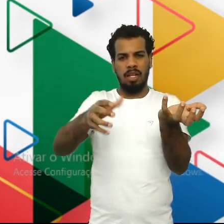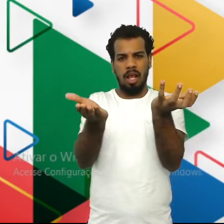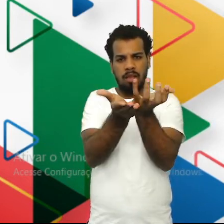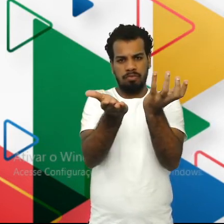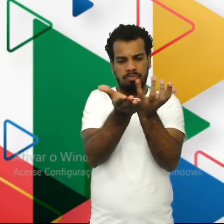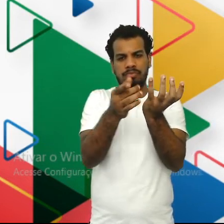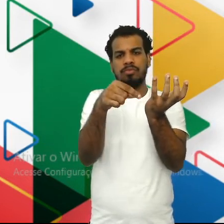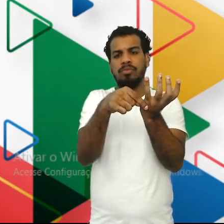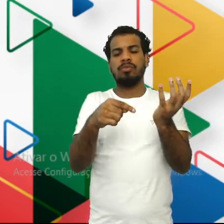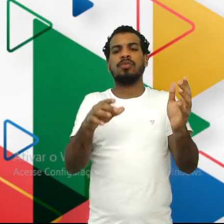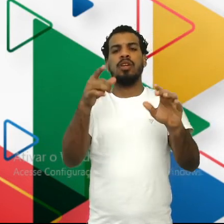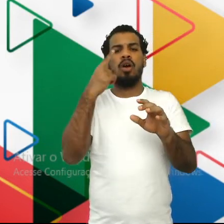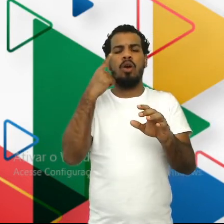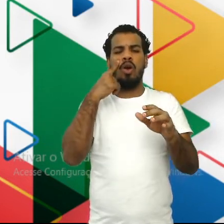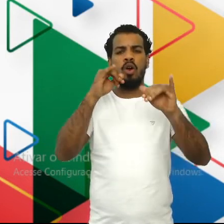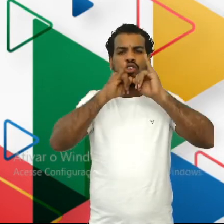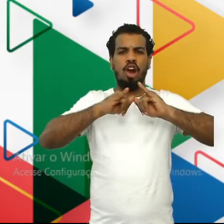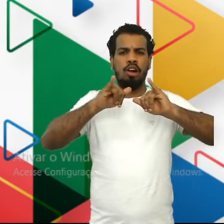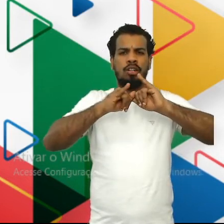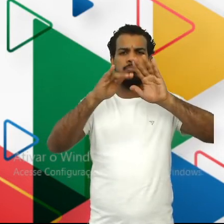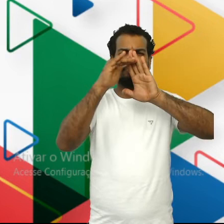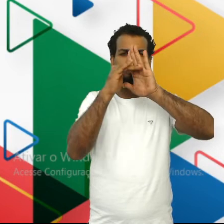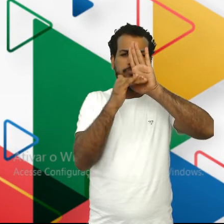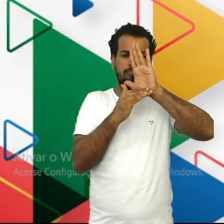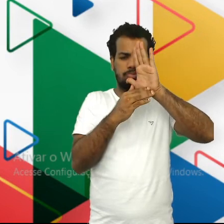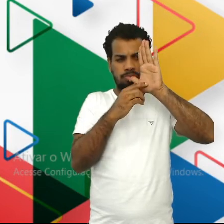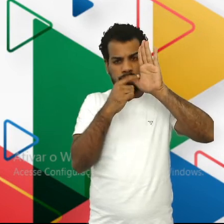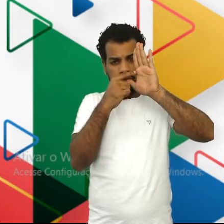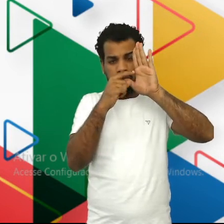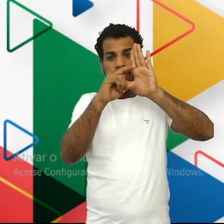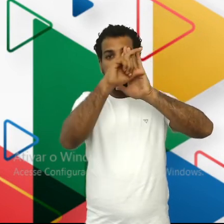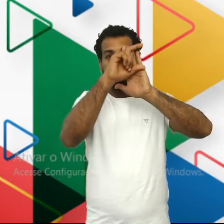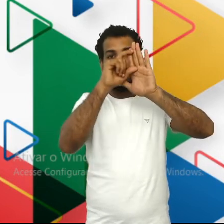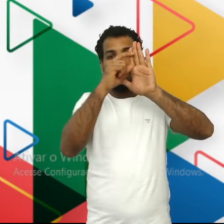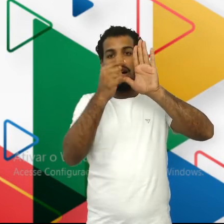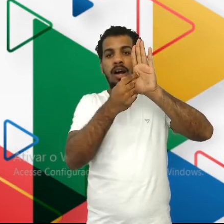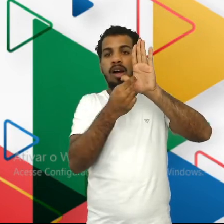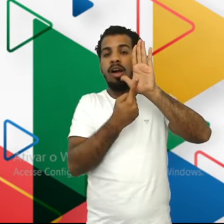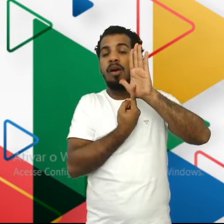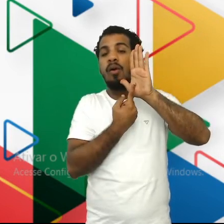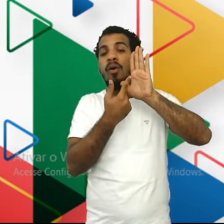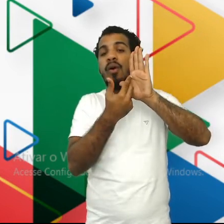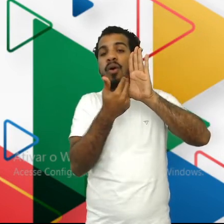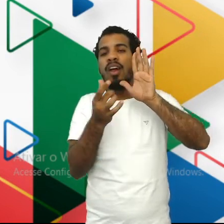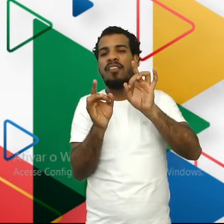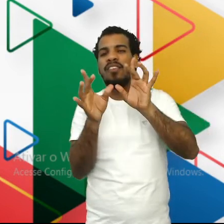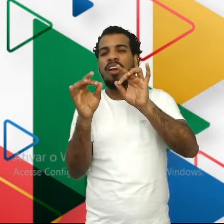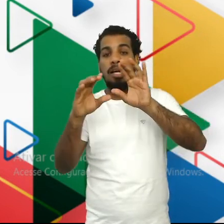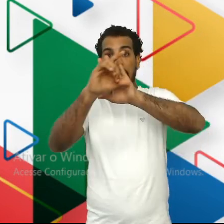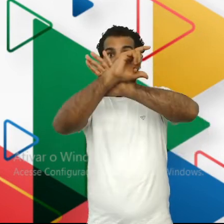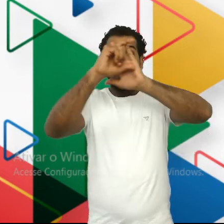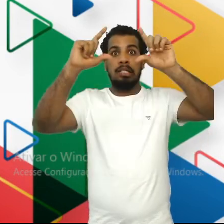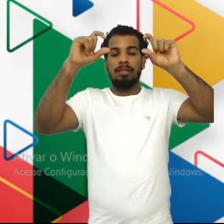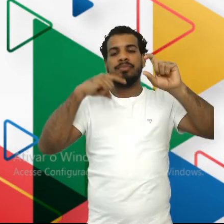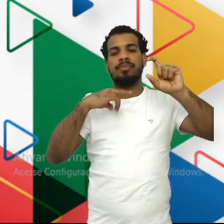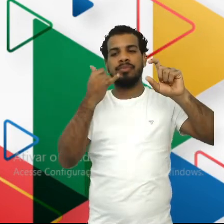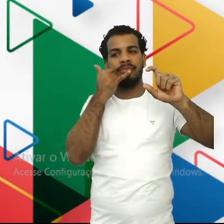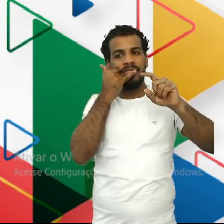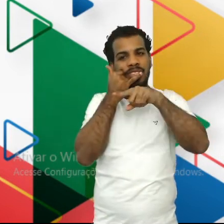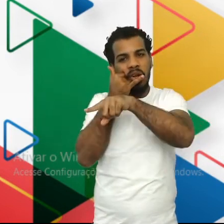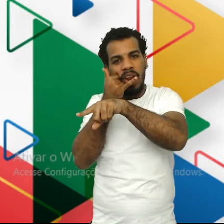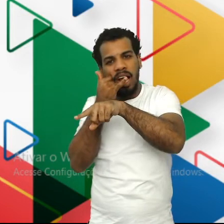dentro desse quadro de notícias, vocês vão ter produtos que são vendidos ali. Tem